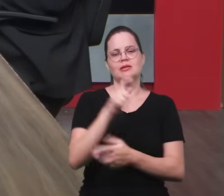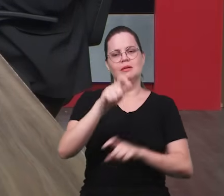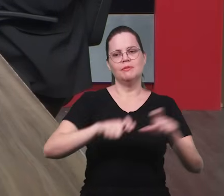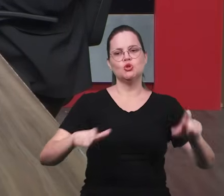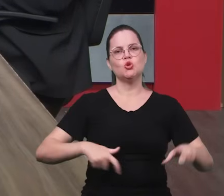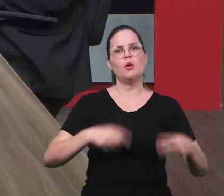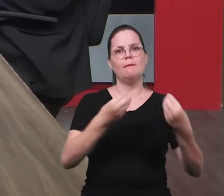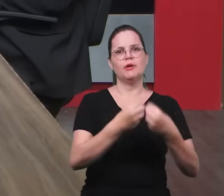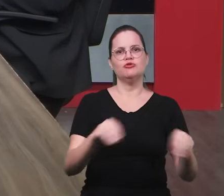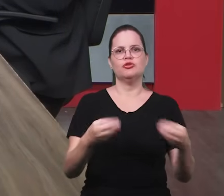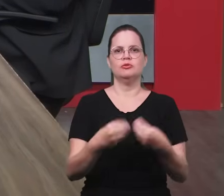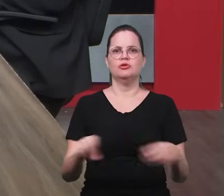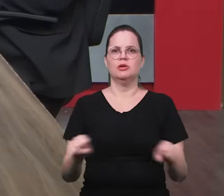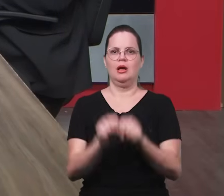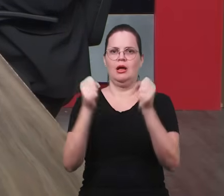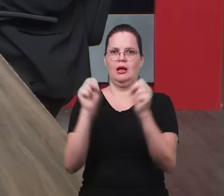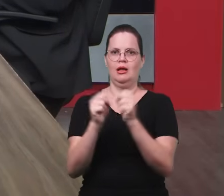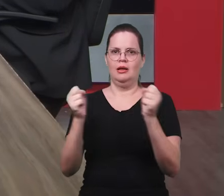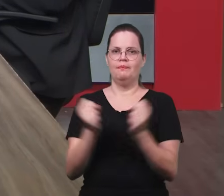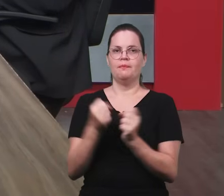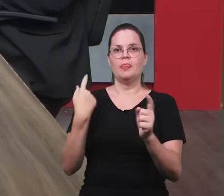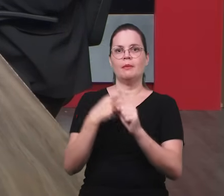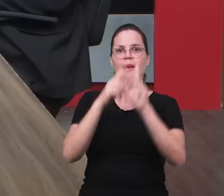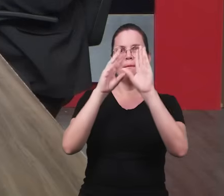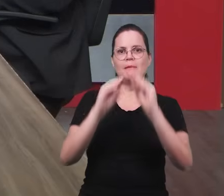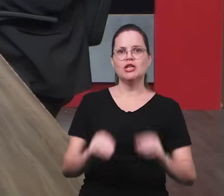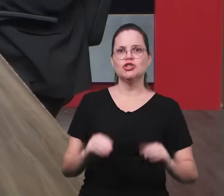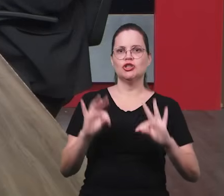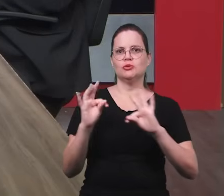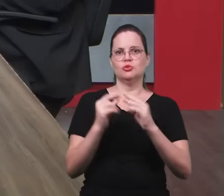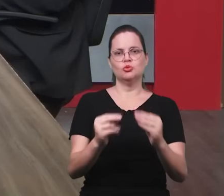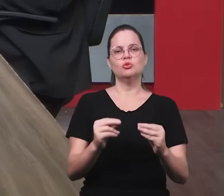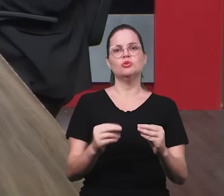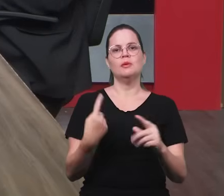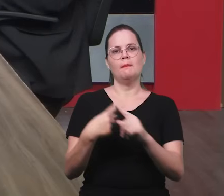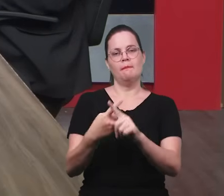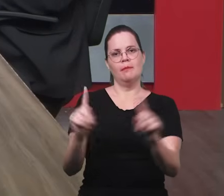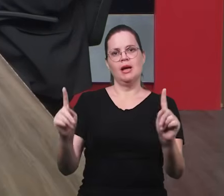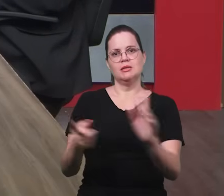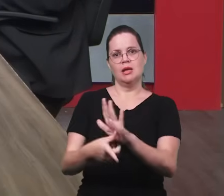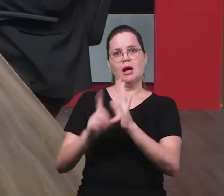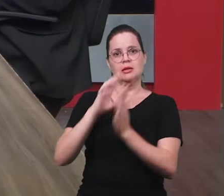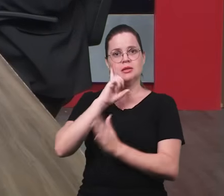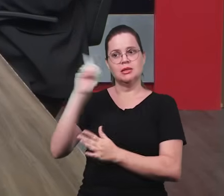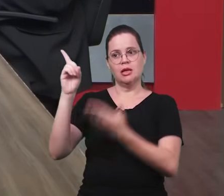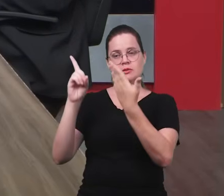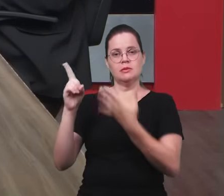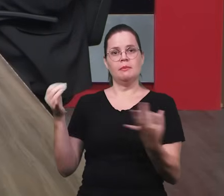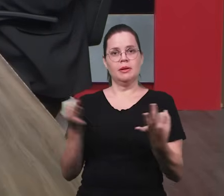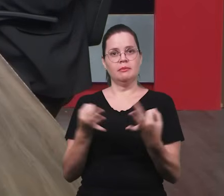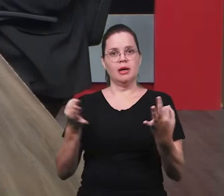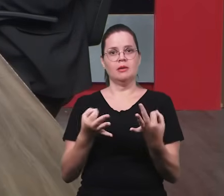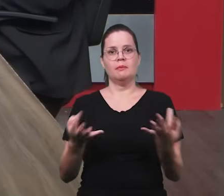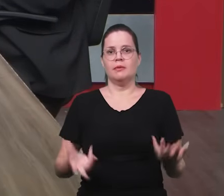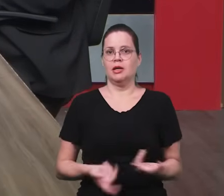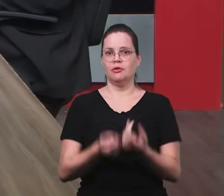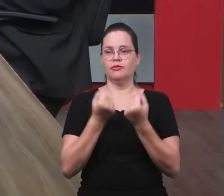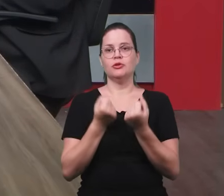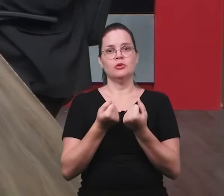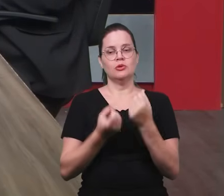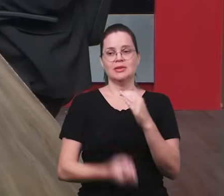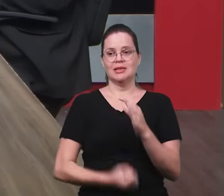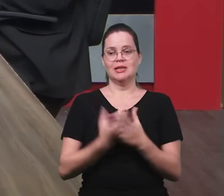degradação, a poluição, interferindo na obra maravilhosa de Deus. Que é o quê? Aonde que Deus criou